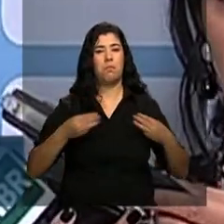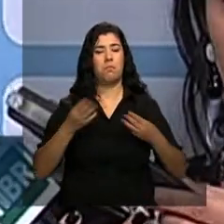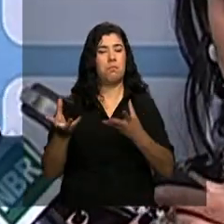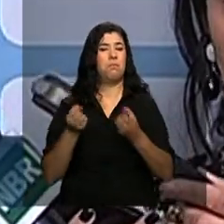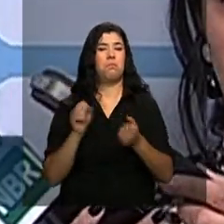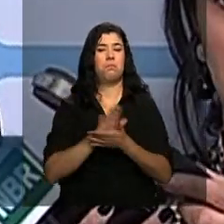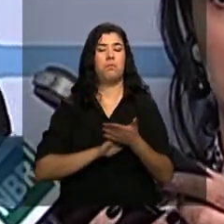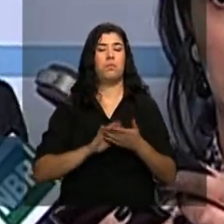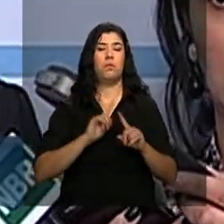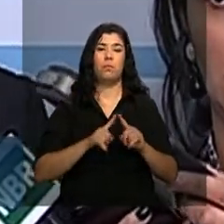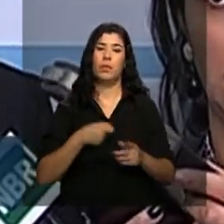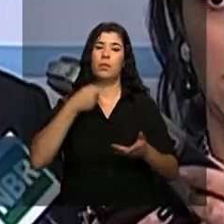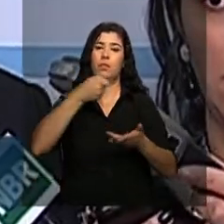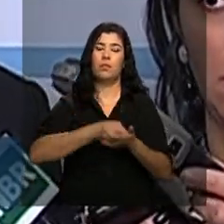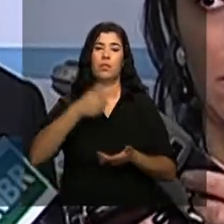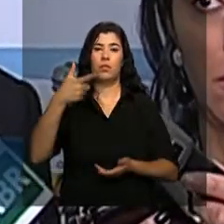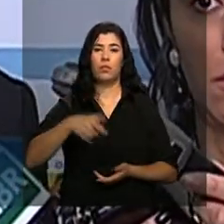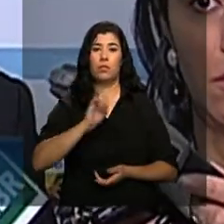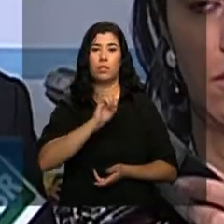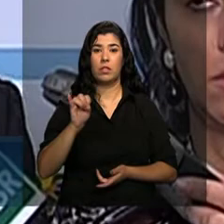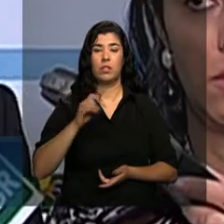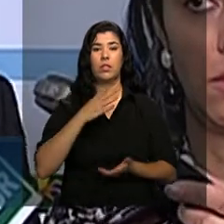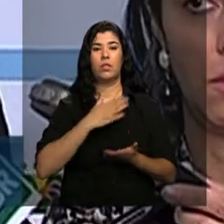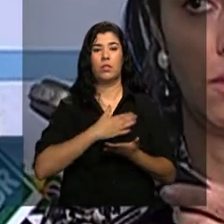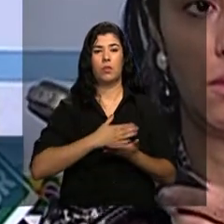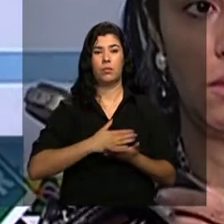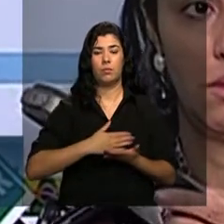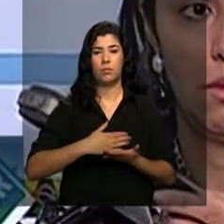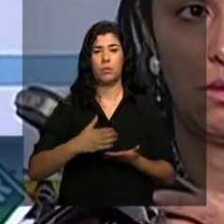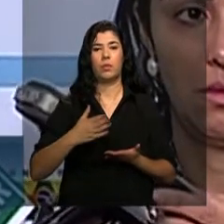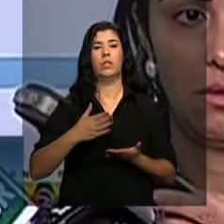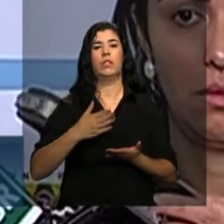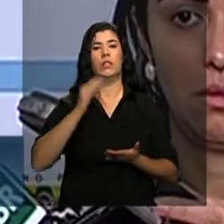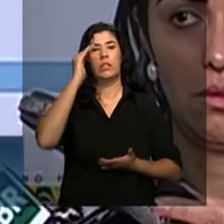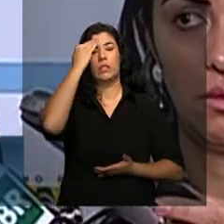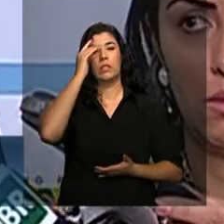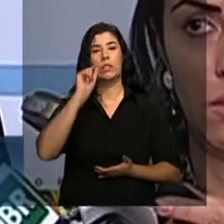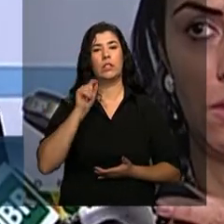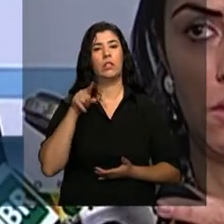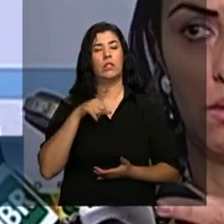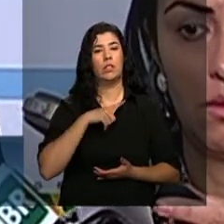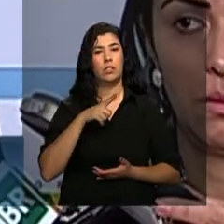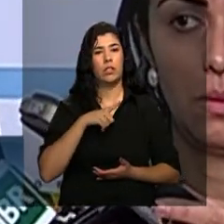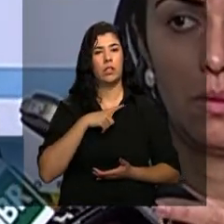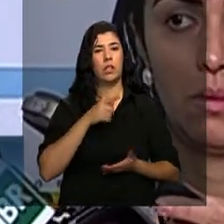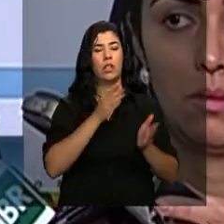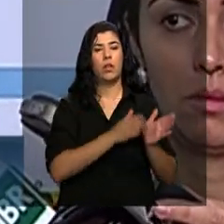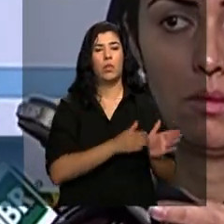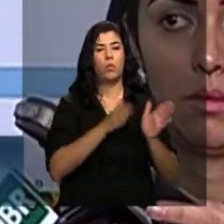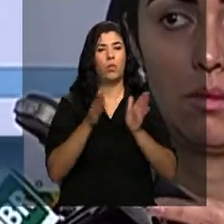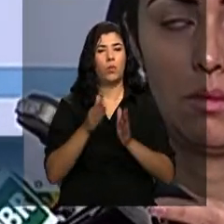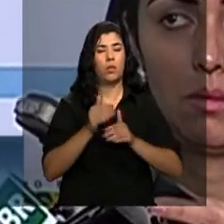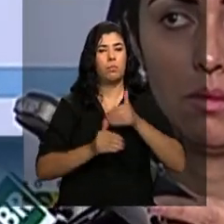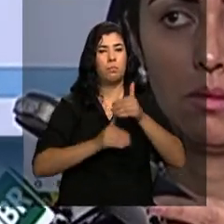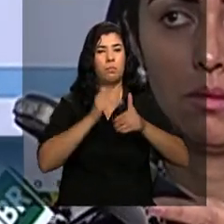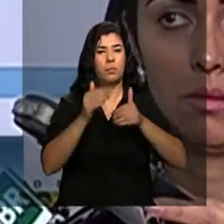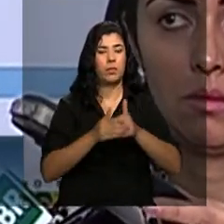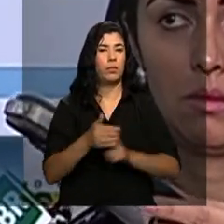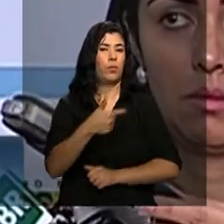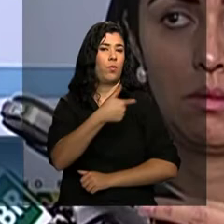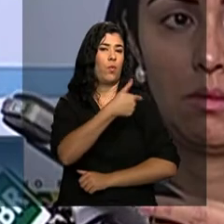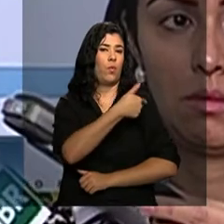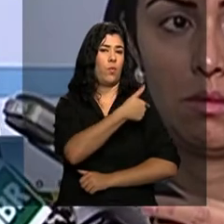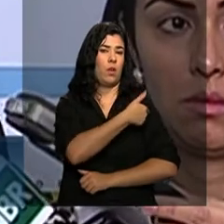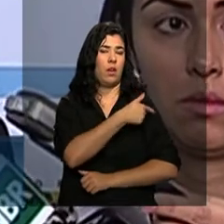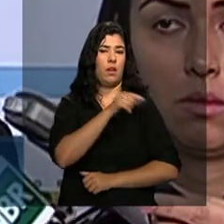Anvisa. Mas eu reafirmo, se por acaso eles chegarem e entenderem que eles estão num estágio de desenvolvimento da vacina,